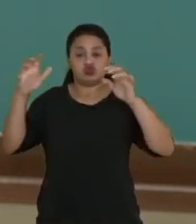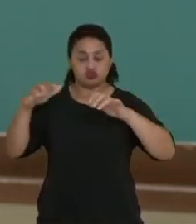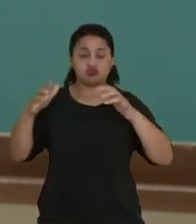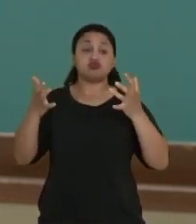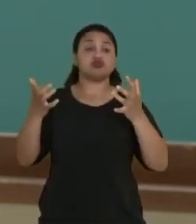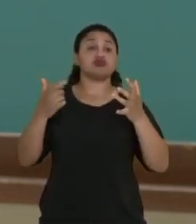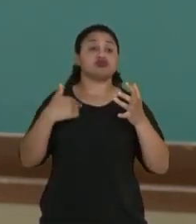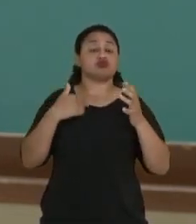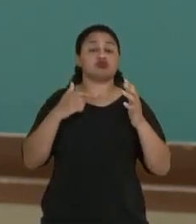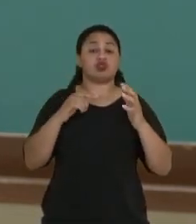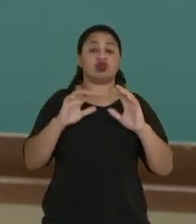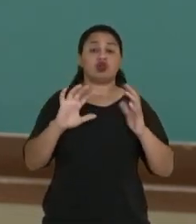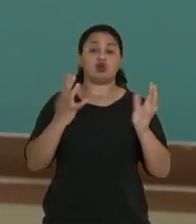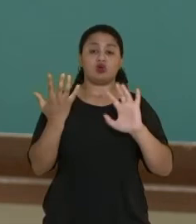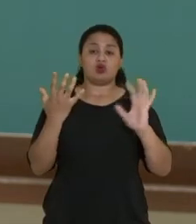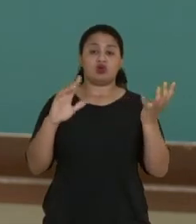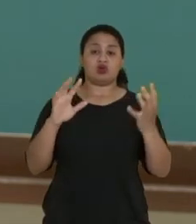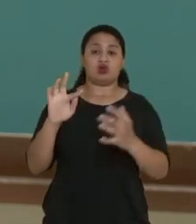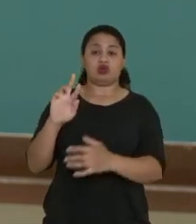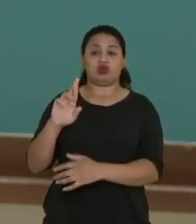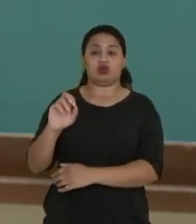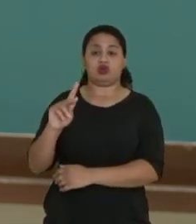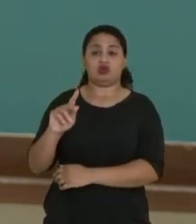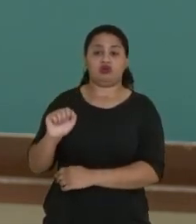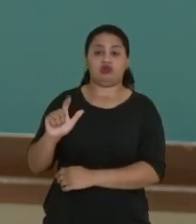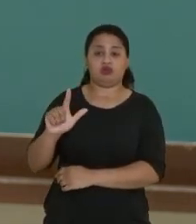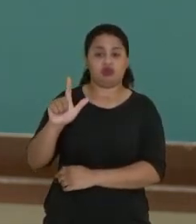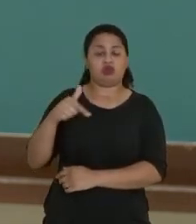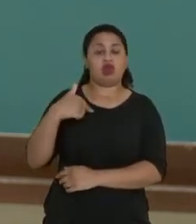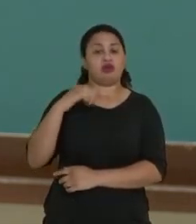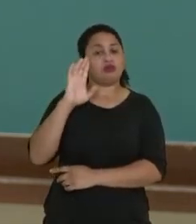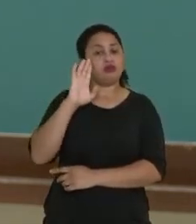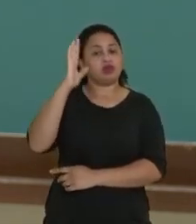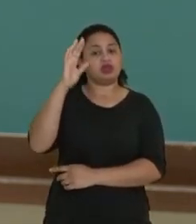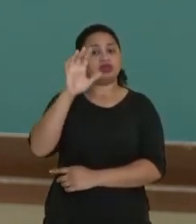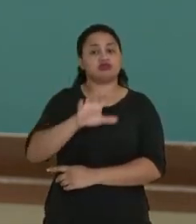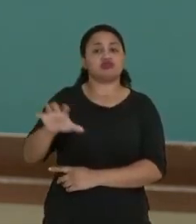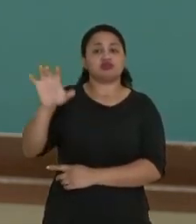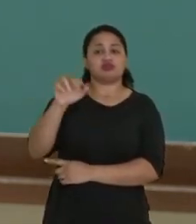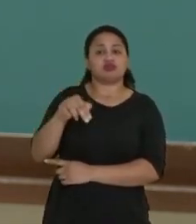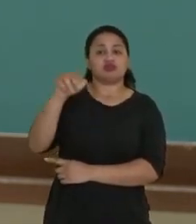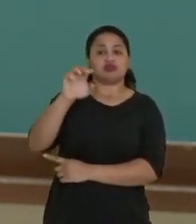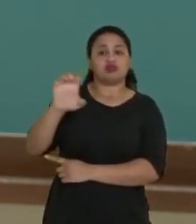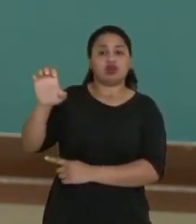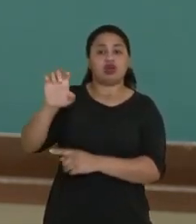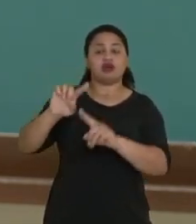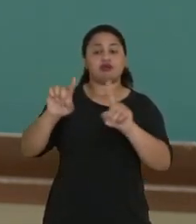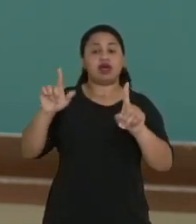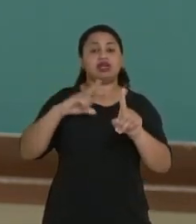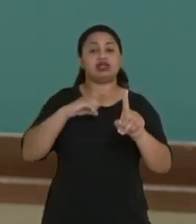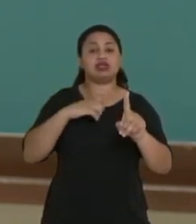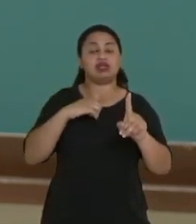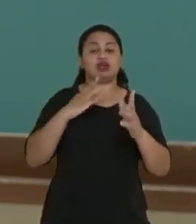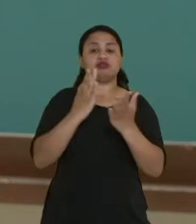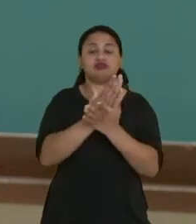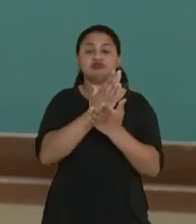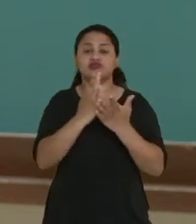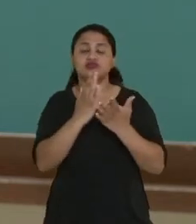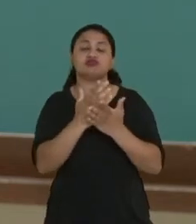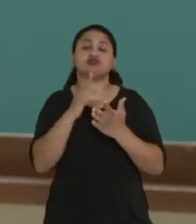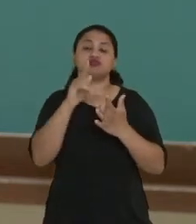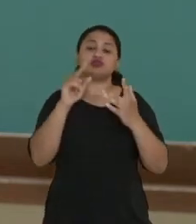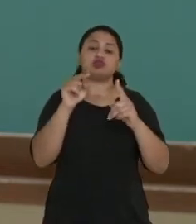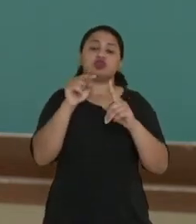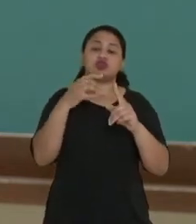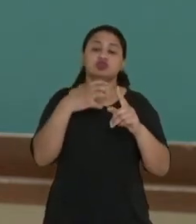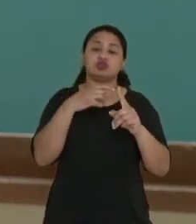Então, clima tropical é o que predomina na região Nordeste, mas existem divisões dentro do clima tropical que